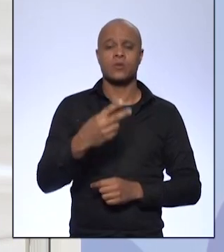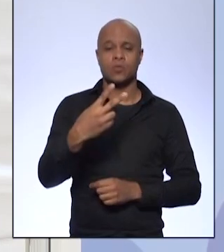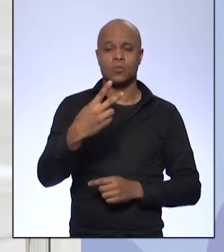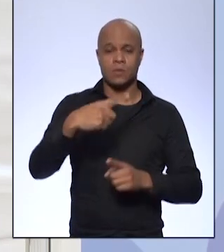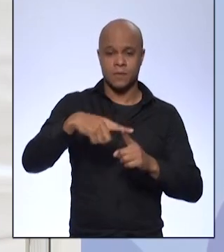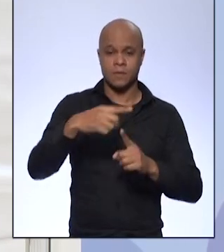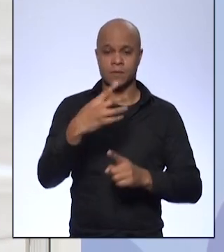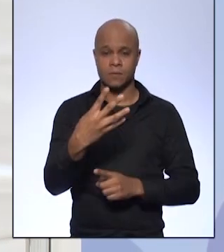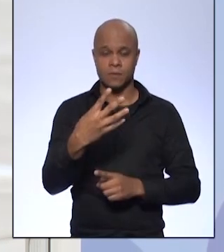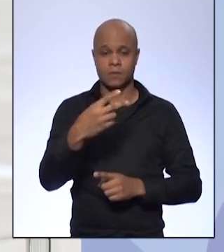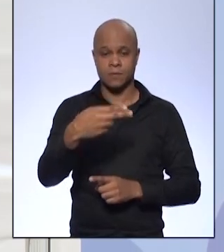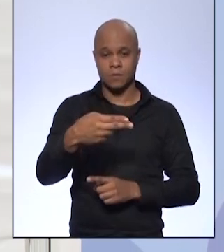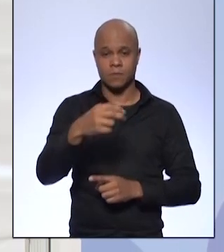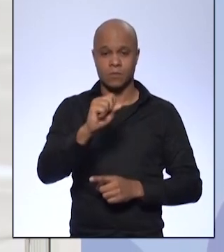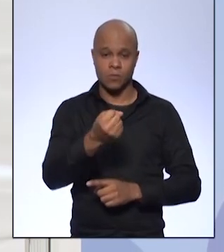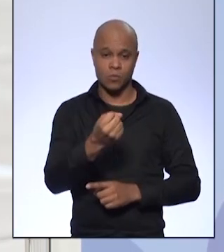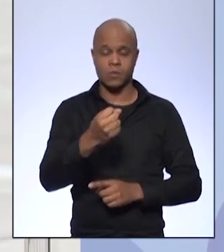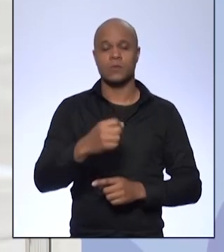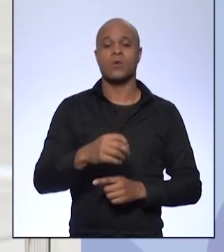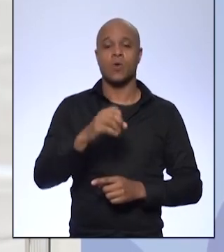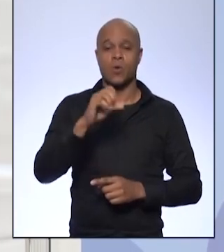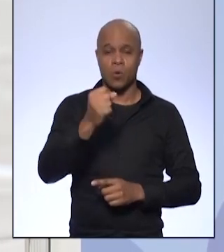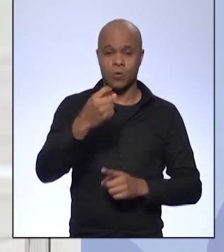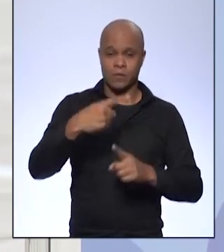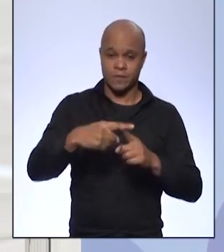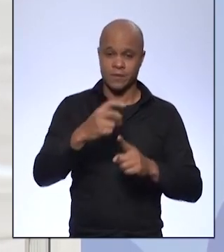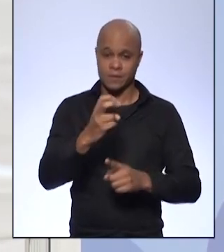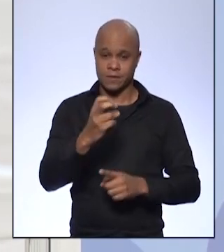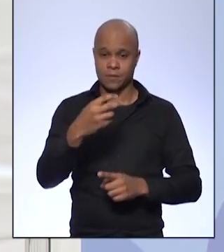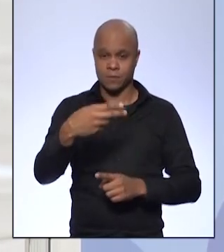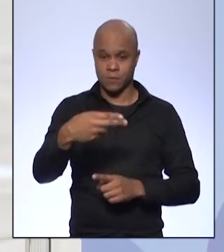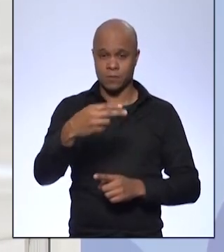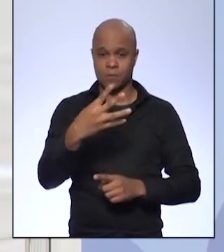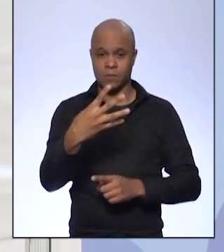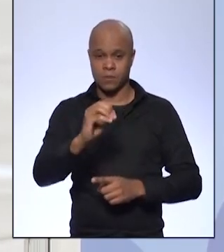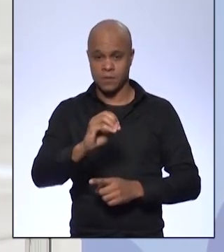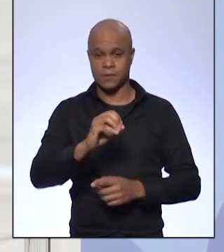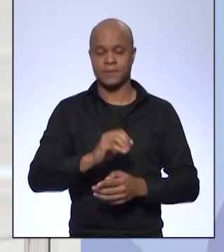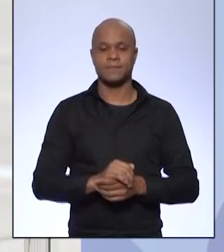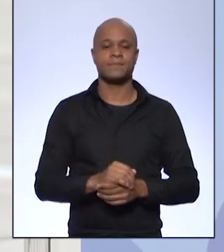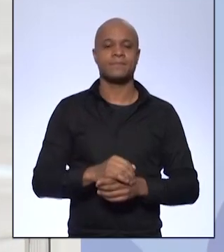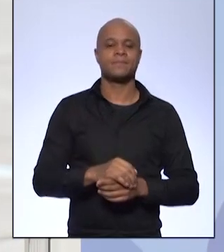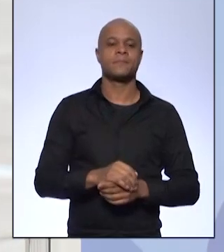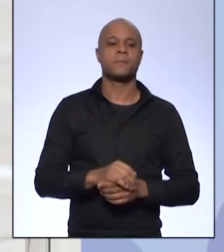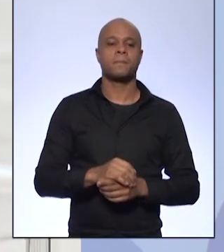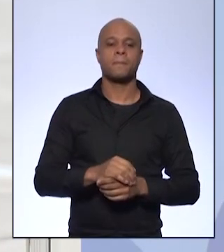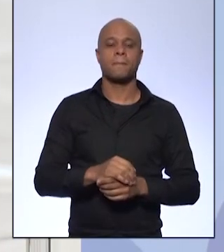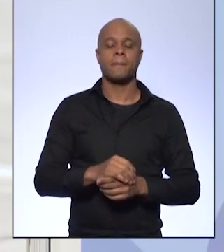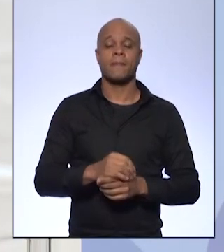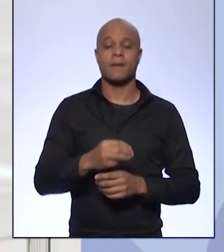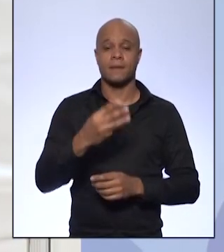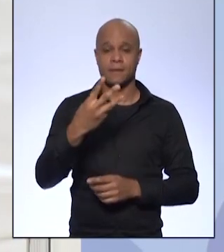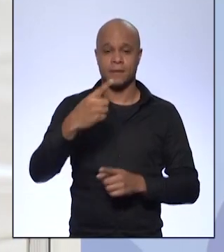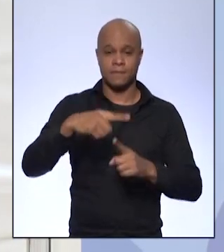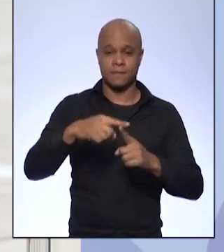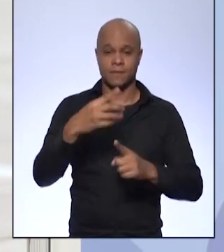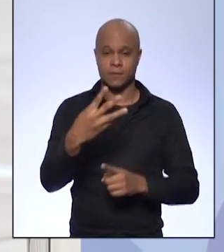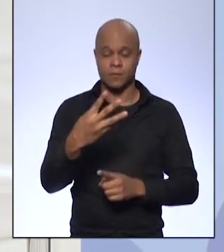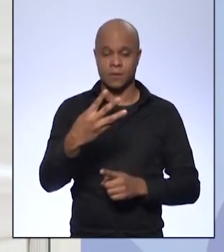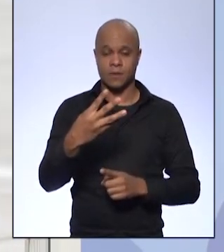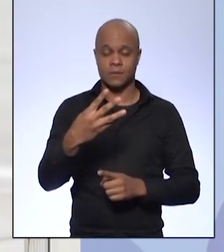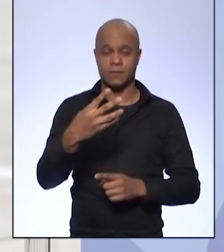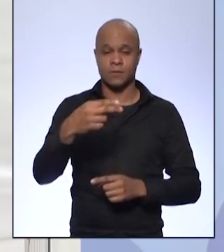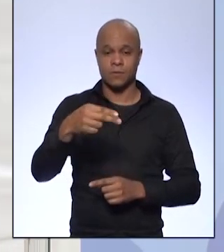4, 8. 8 vezes 5, 40. Mais 3 vezes 4,